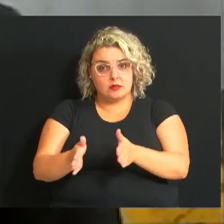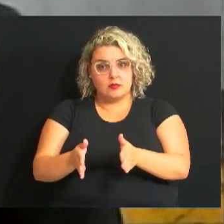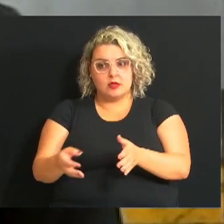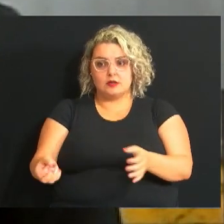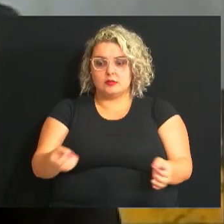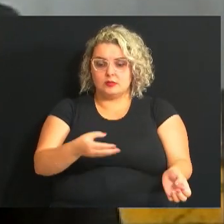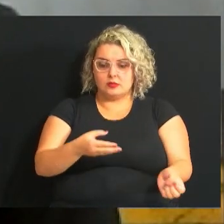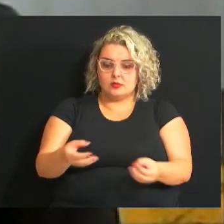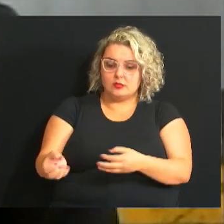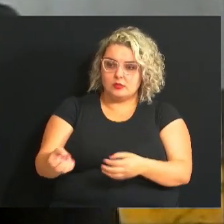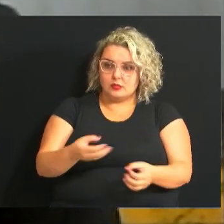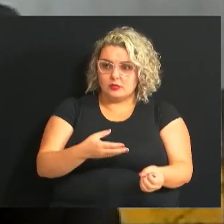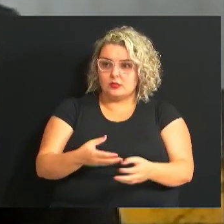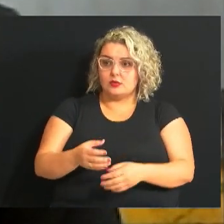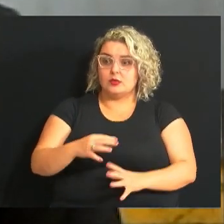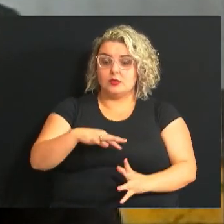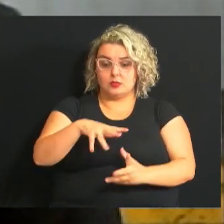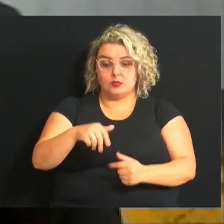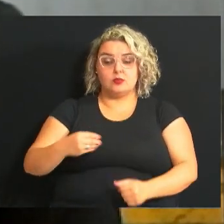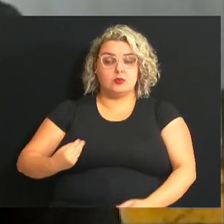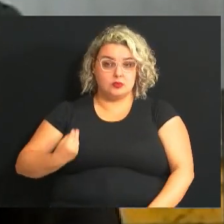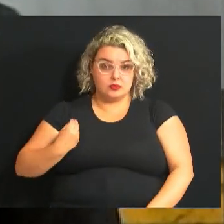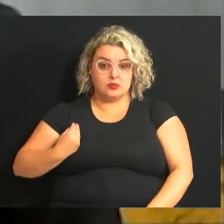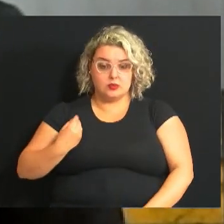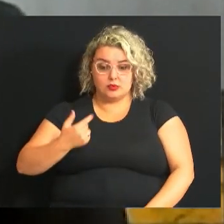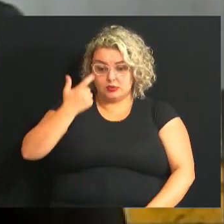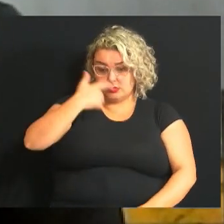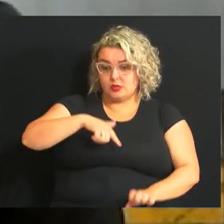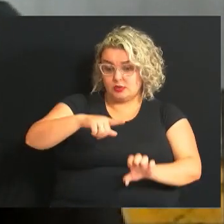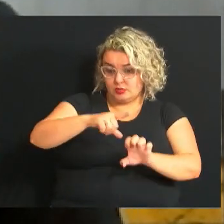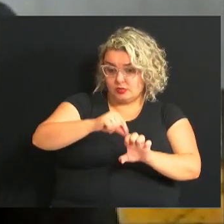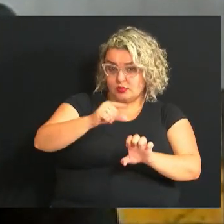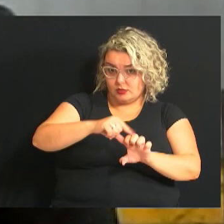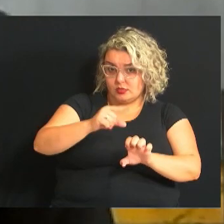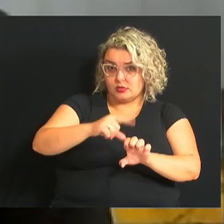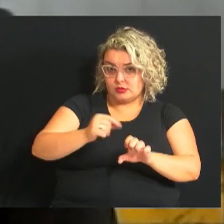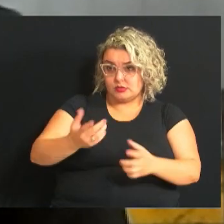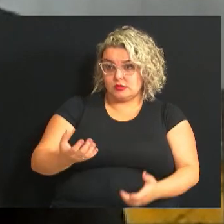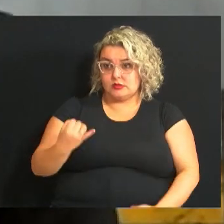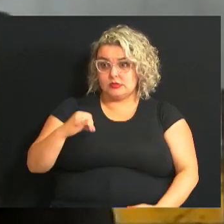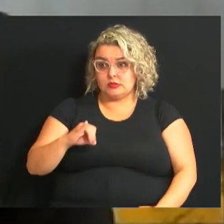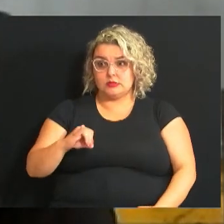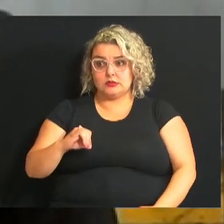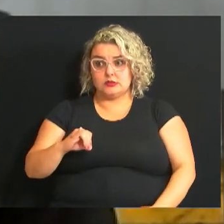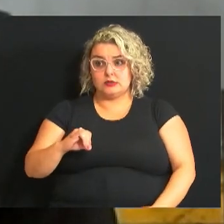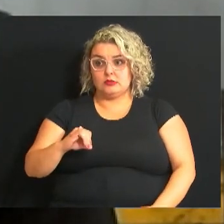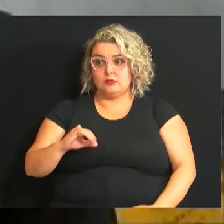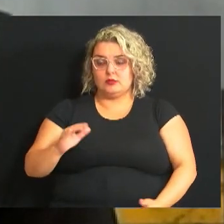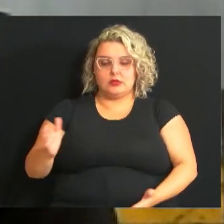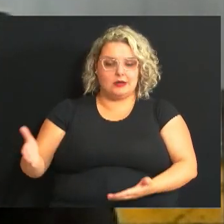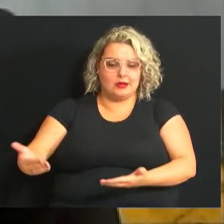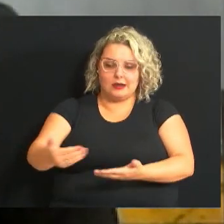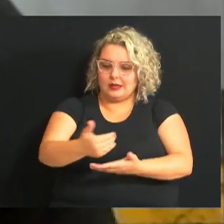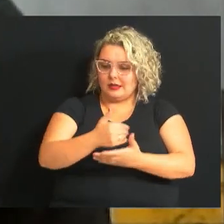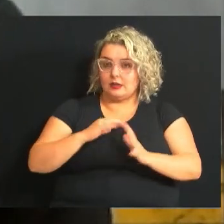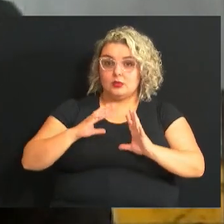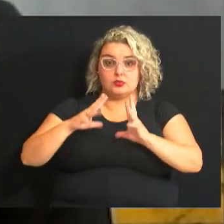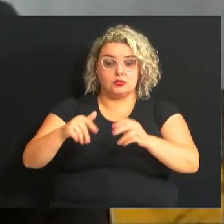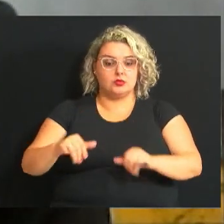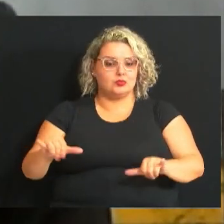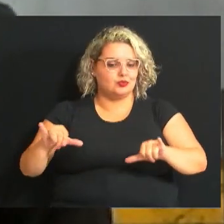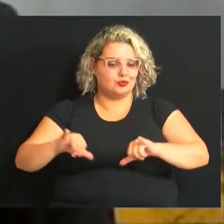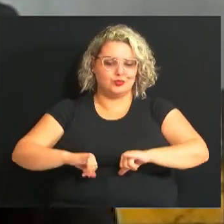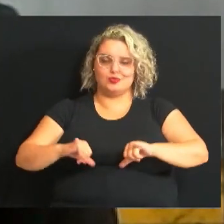o mundo passou, e como empreendedor, se eu fosse abraçar todas essas dores aí que o mundo está vivendo,